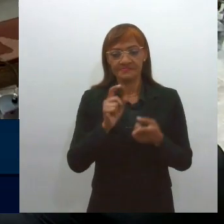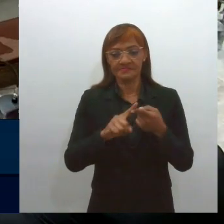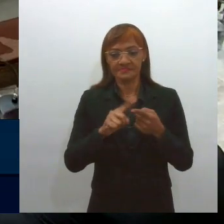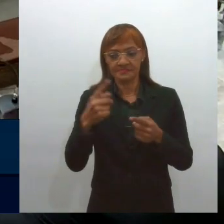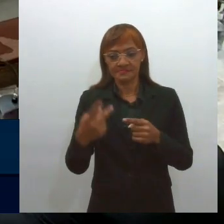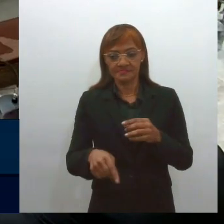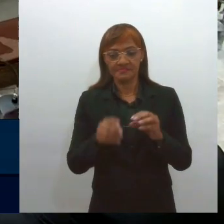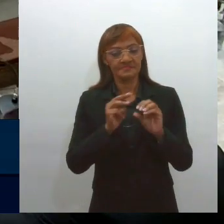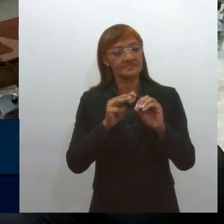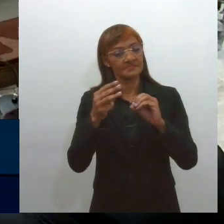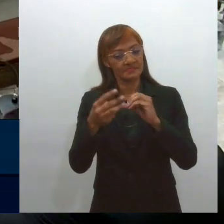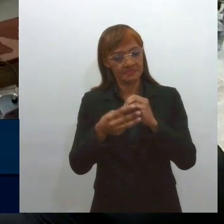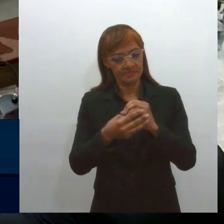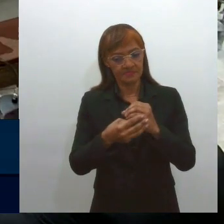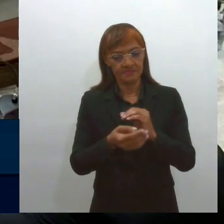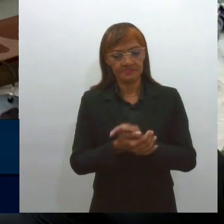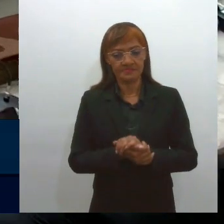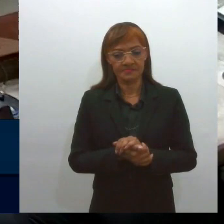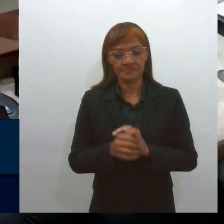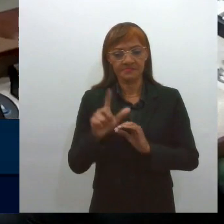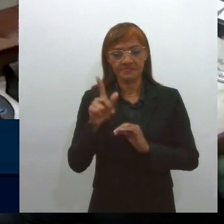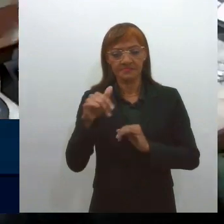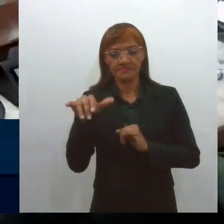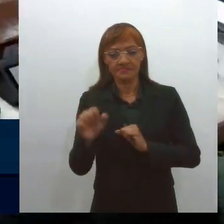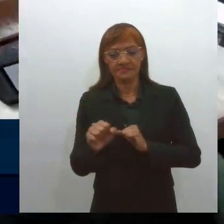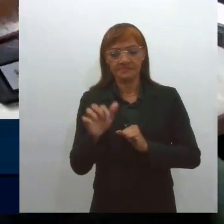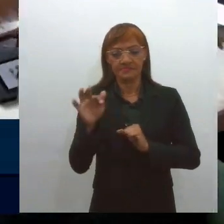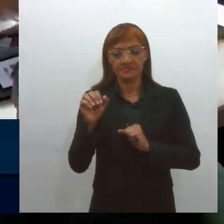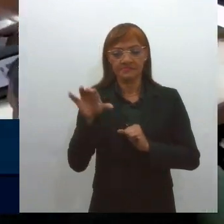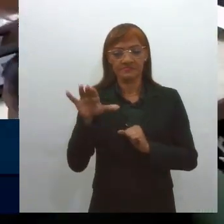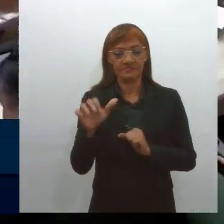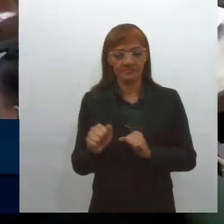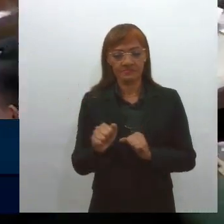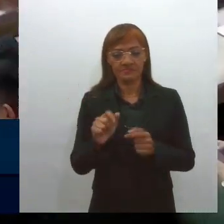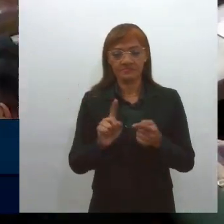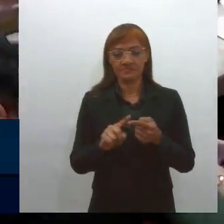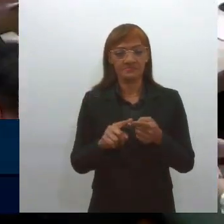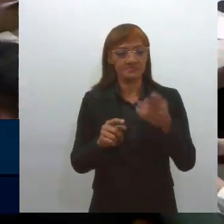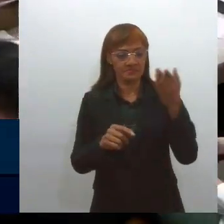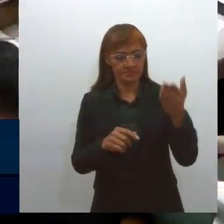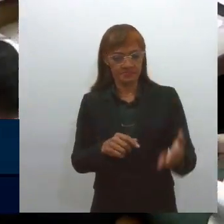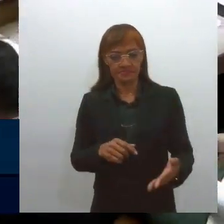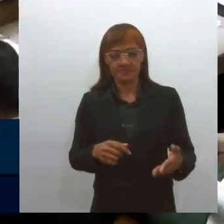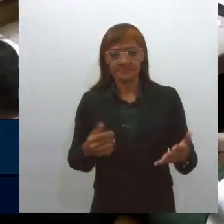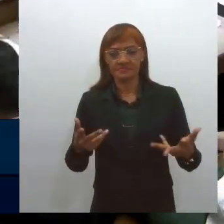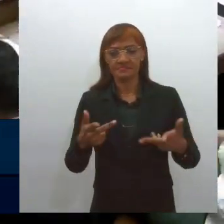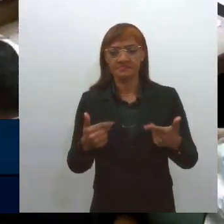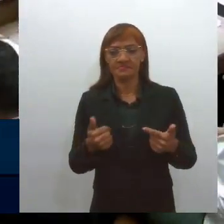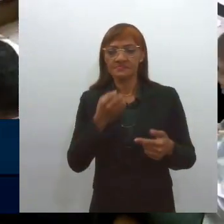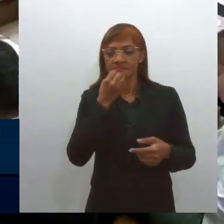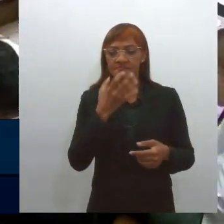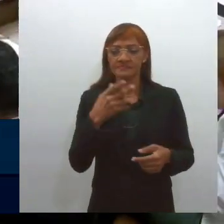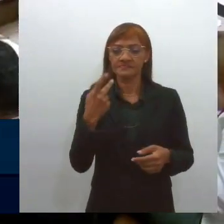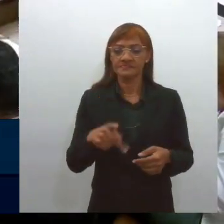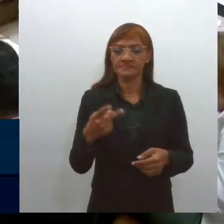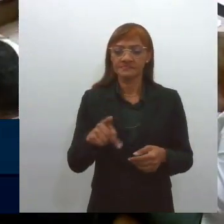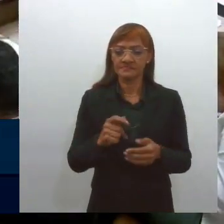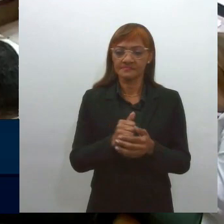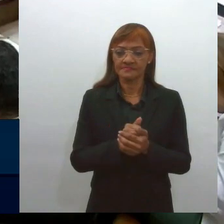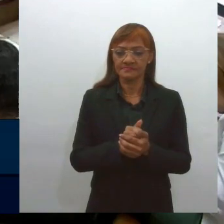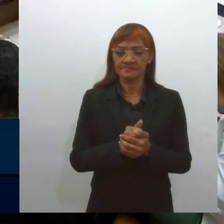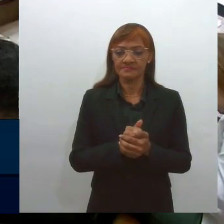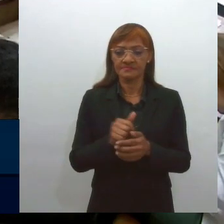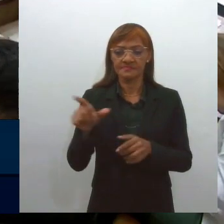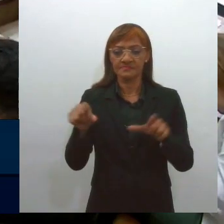Foca, o qual o talento já é o bastante para tê-lo aqui entre os nomes citados para tal homenagem, além de